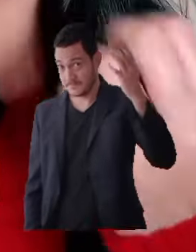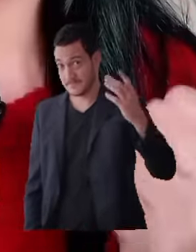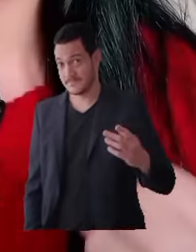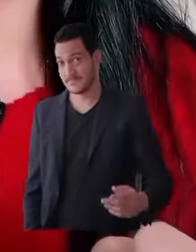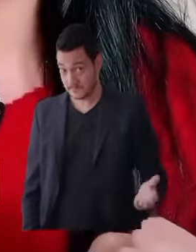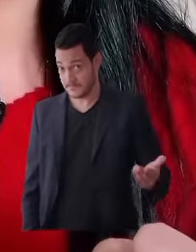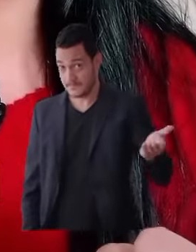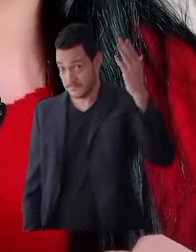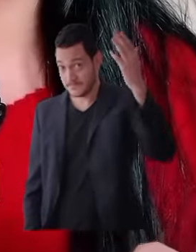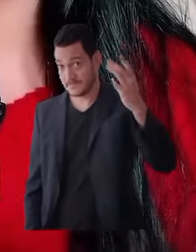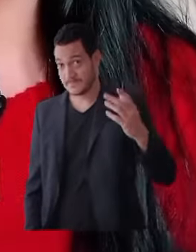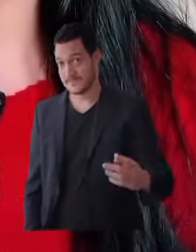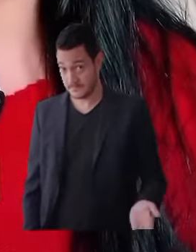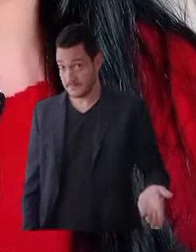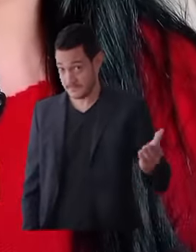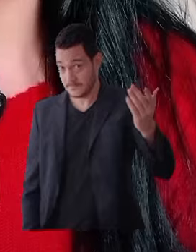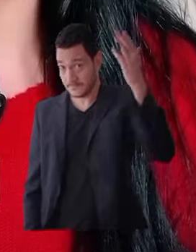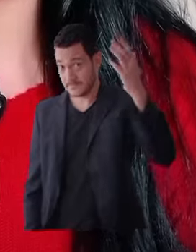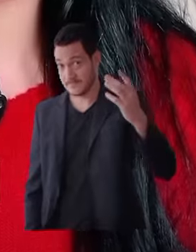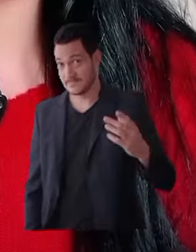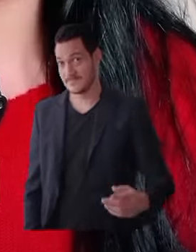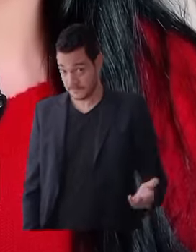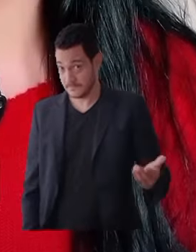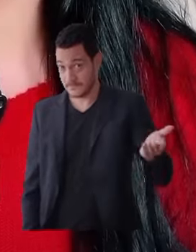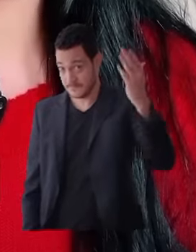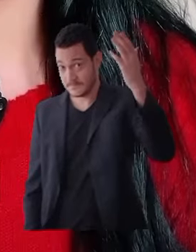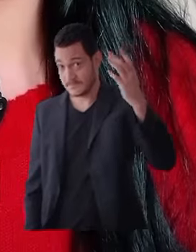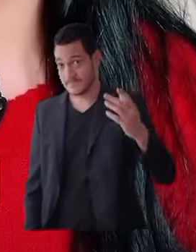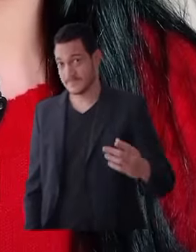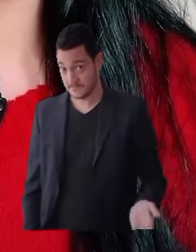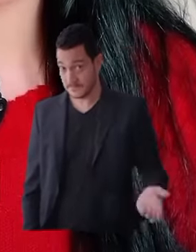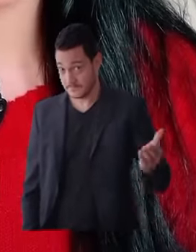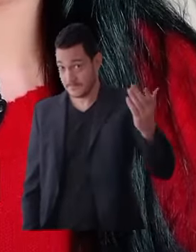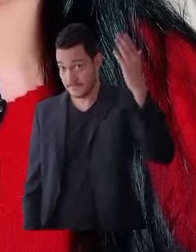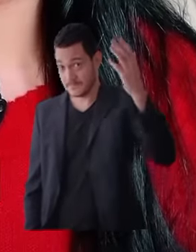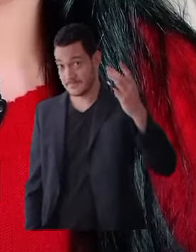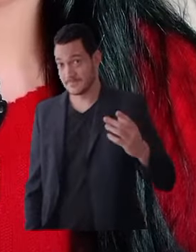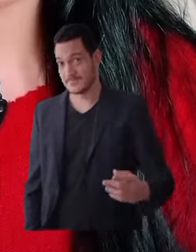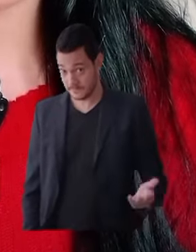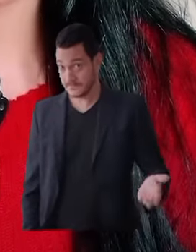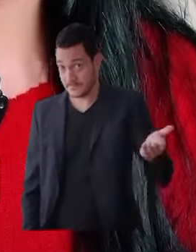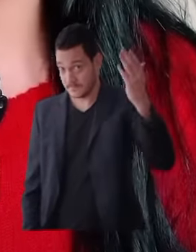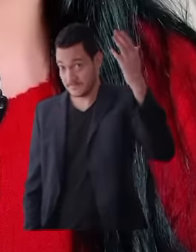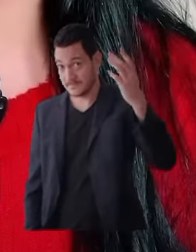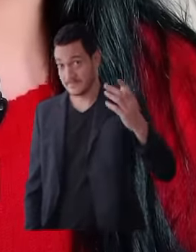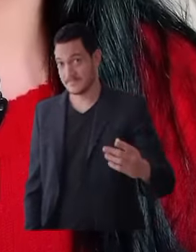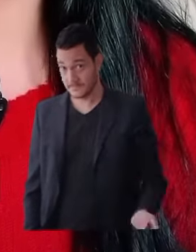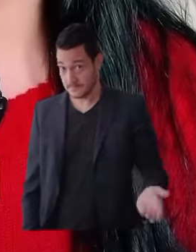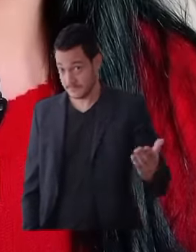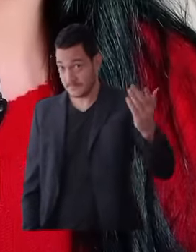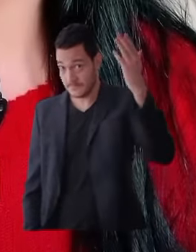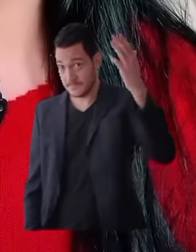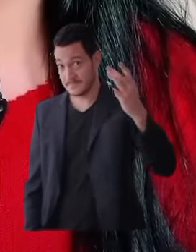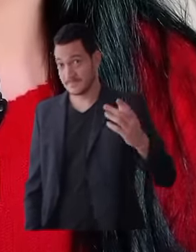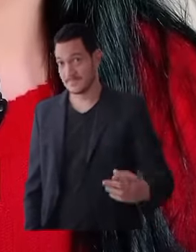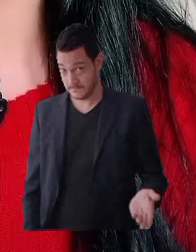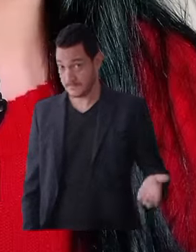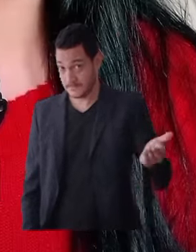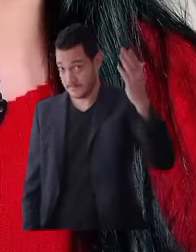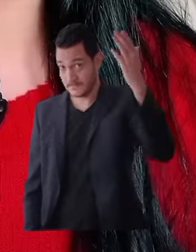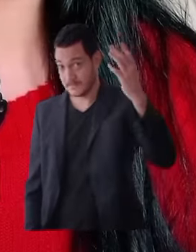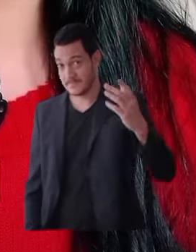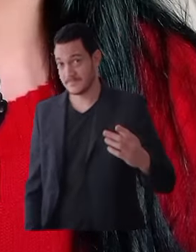em 5 anos. O tempo está mostrando o sucesso de Lula aumentando e o castelo de cartas